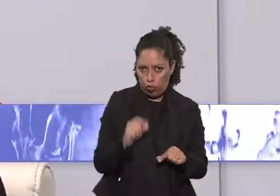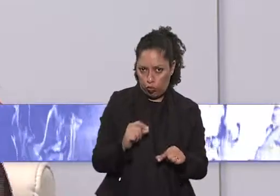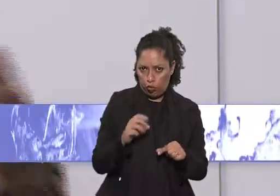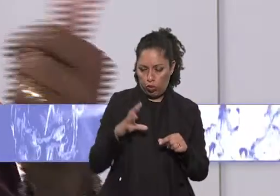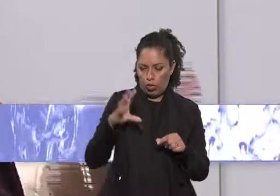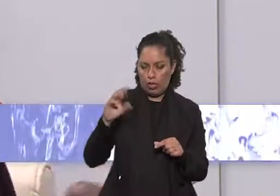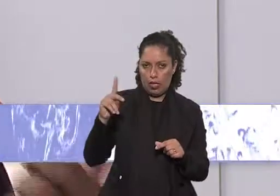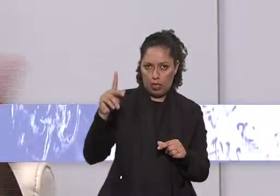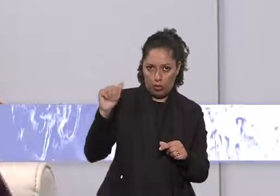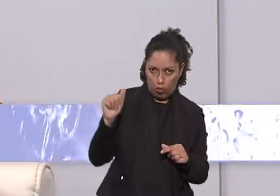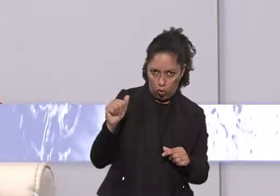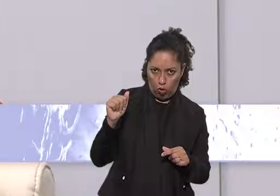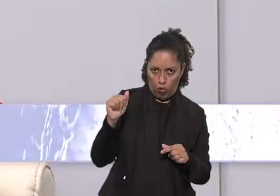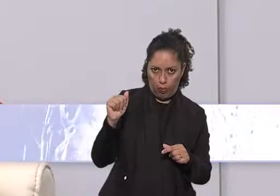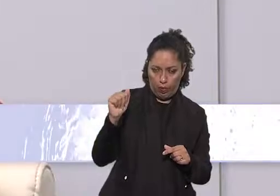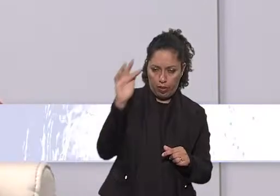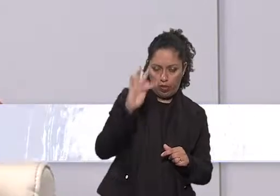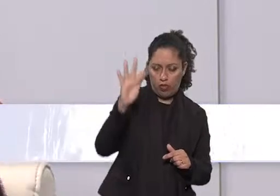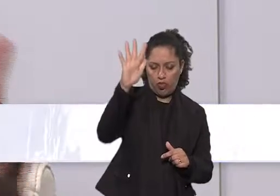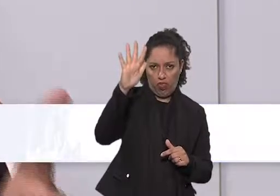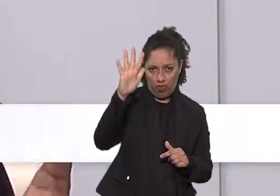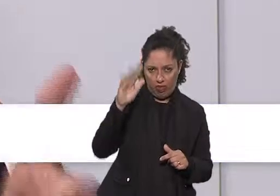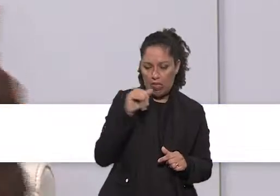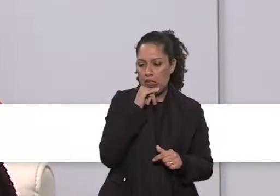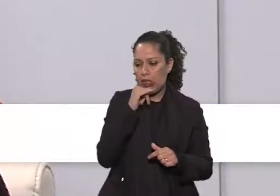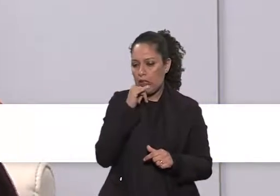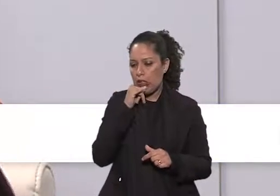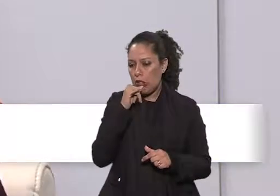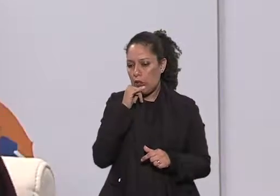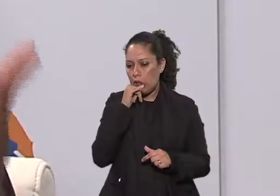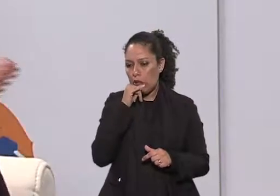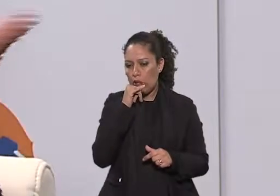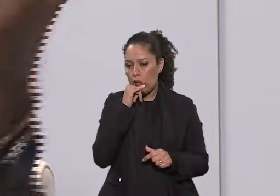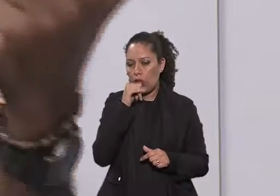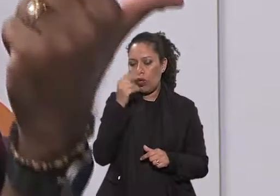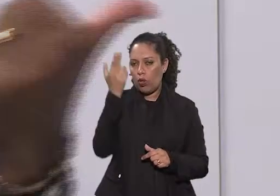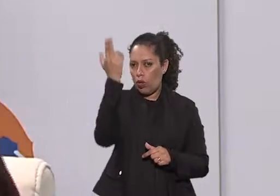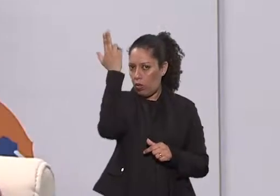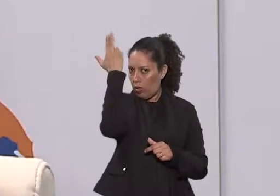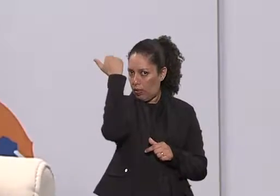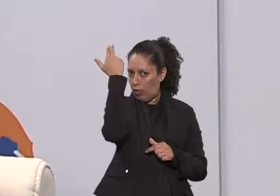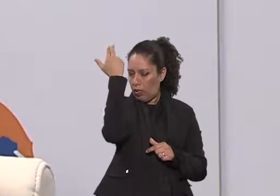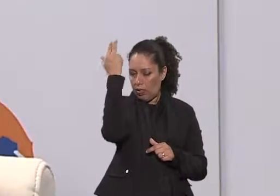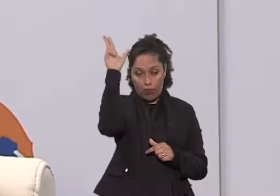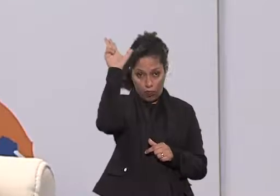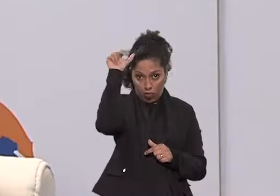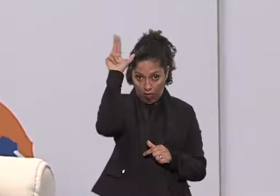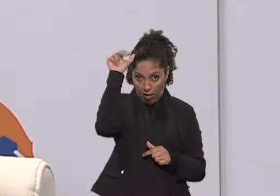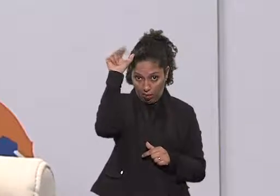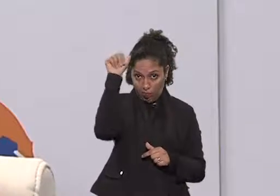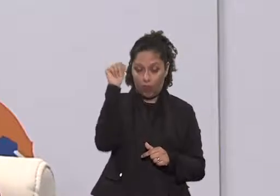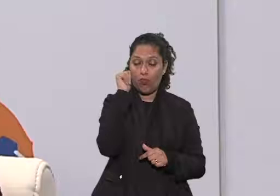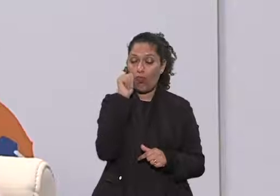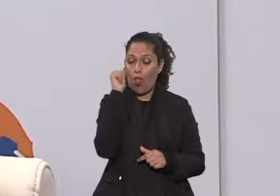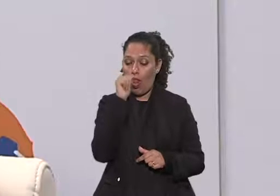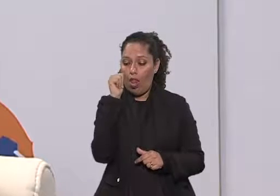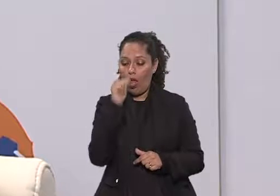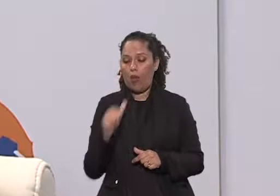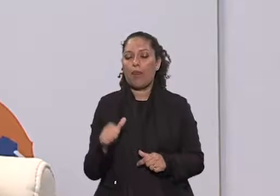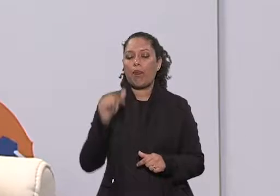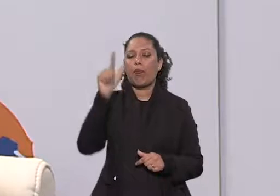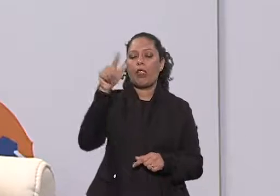composta pela equipe do qual de zero com a treinadora monique que a treinadora foi a treinadora dela foi